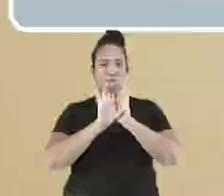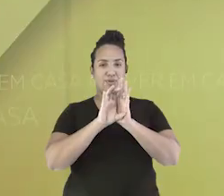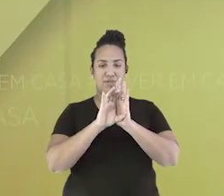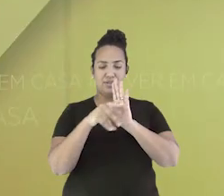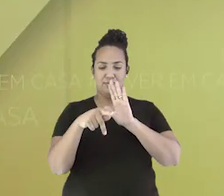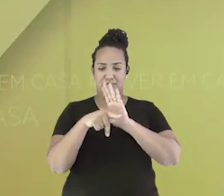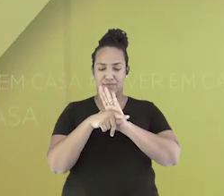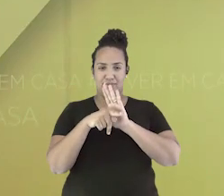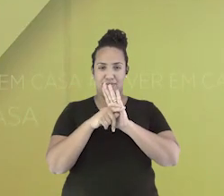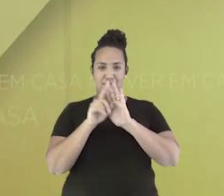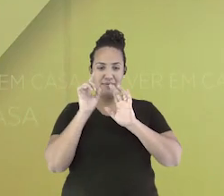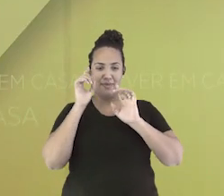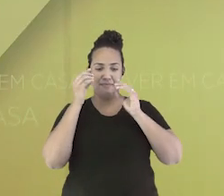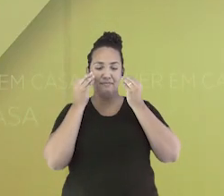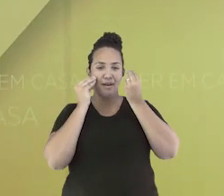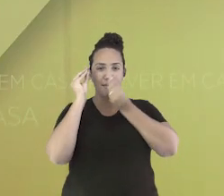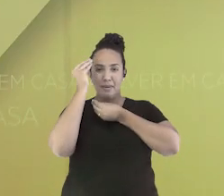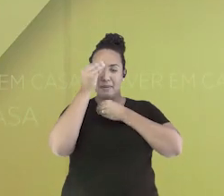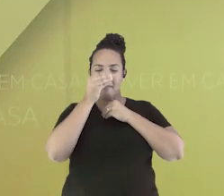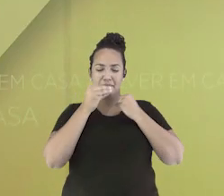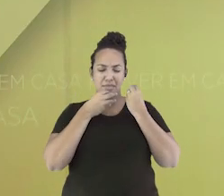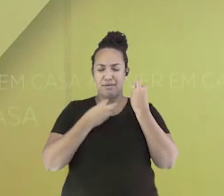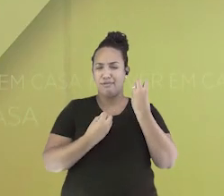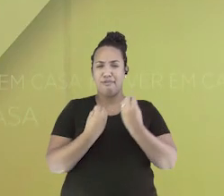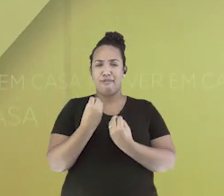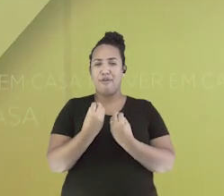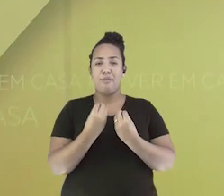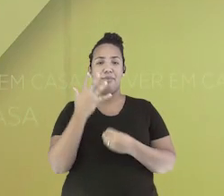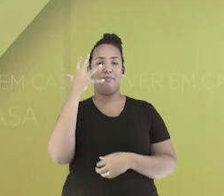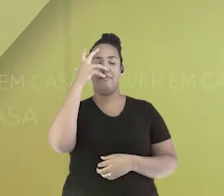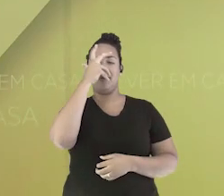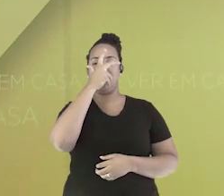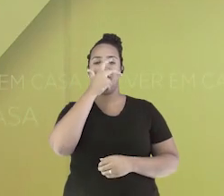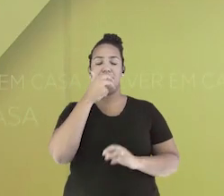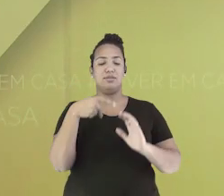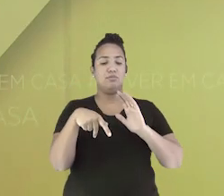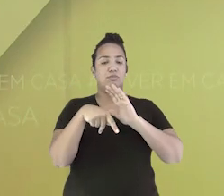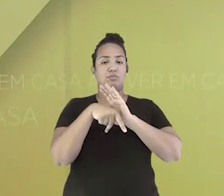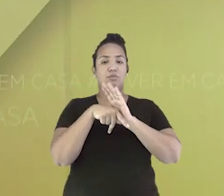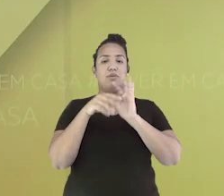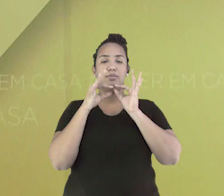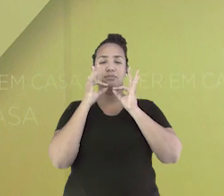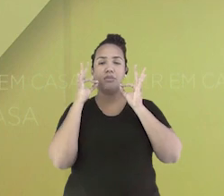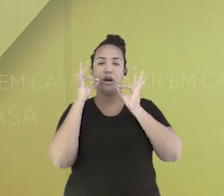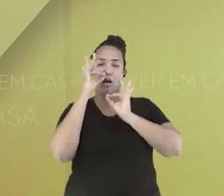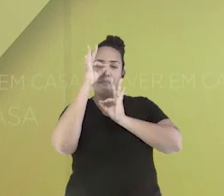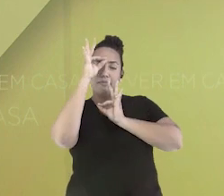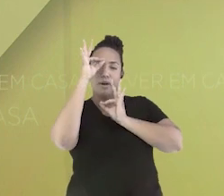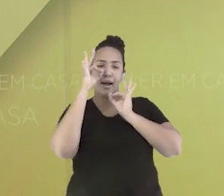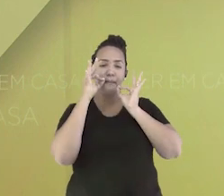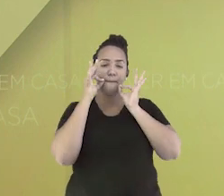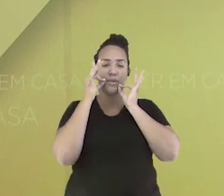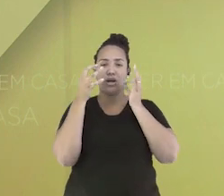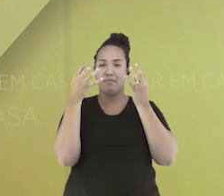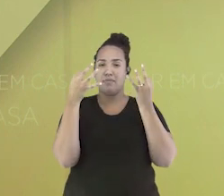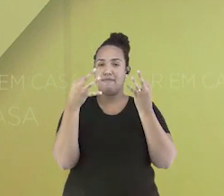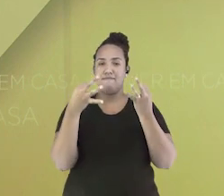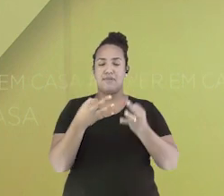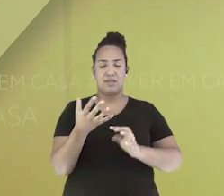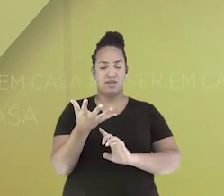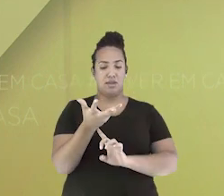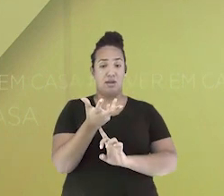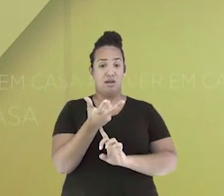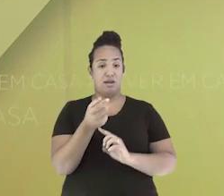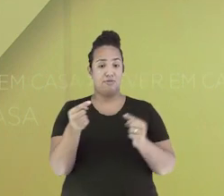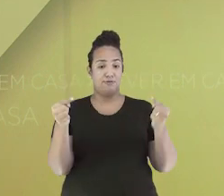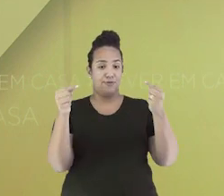estética. Para eles, a beleza estava no equilíbrio, na simetria, na proporcionalidade, ou seja, a arte estava